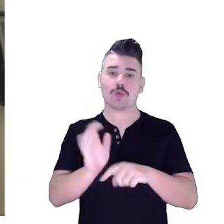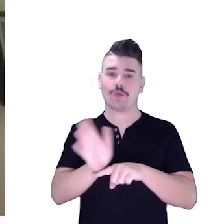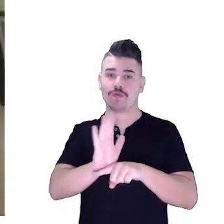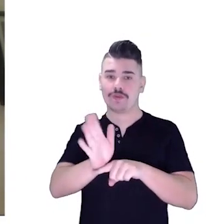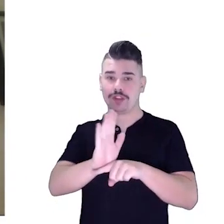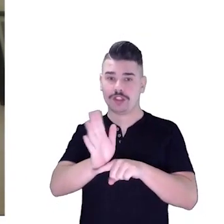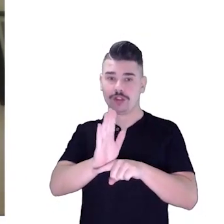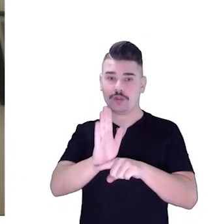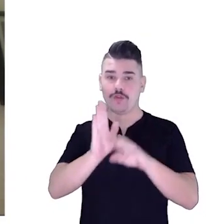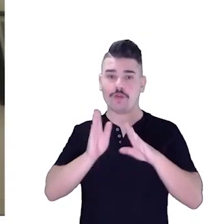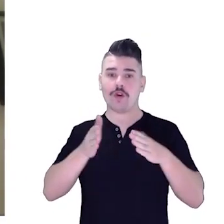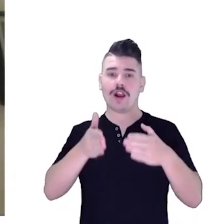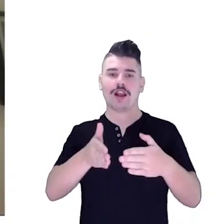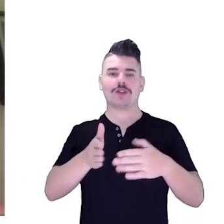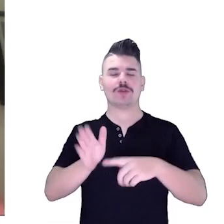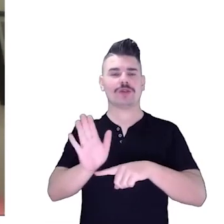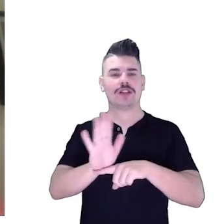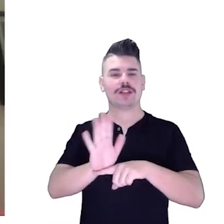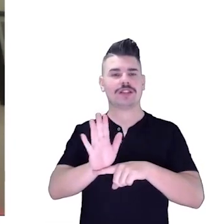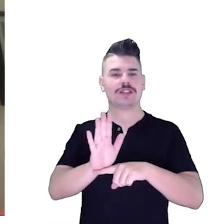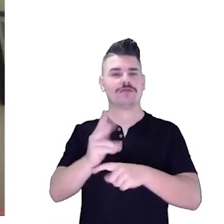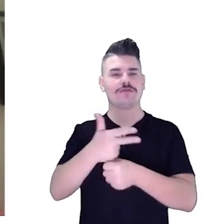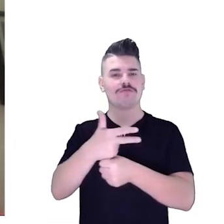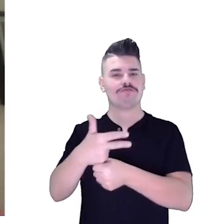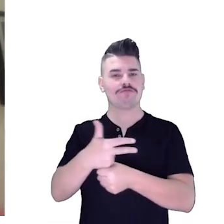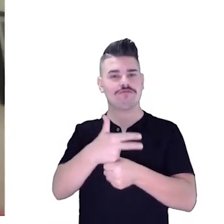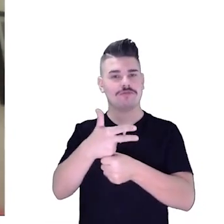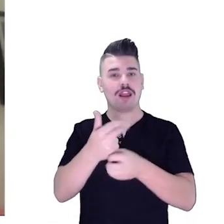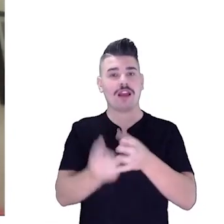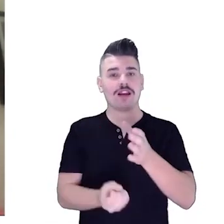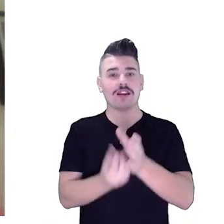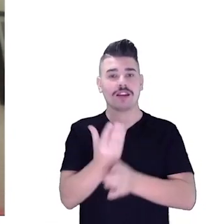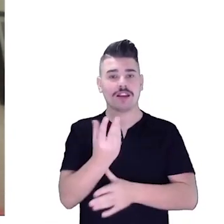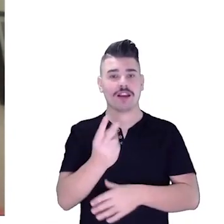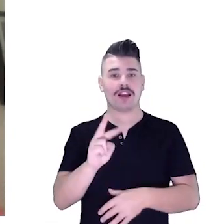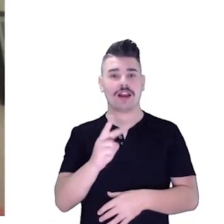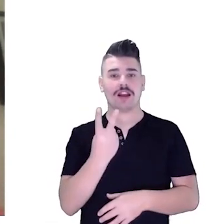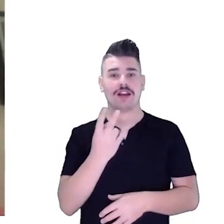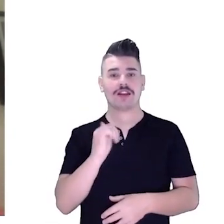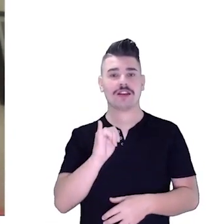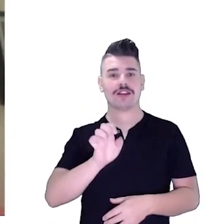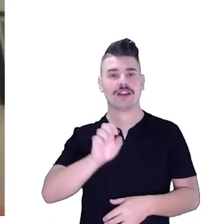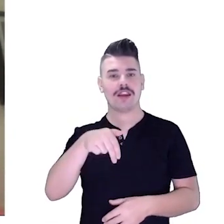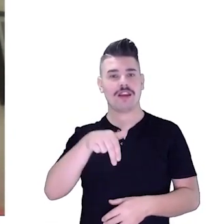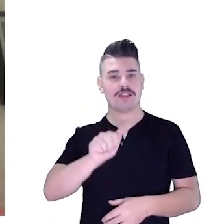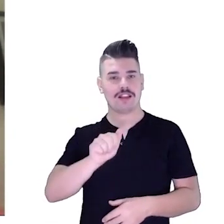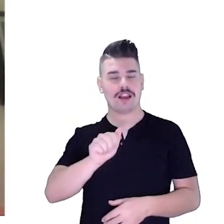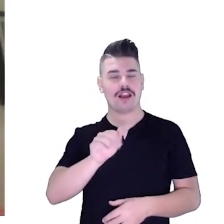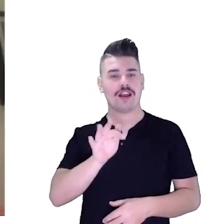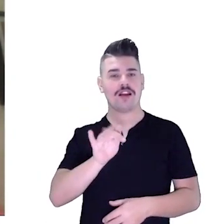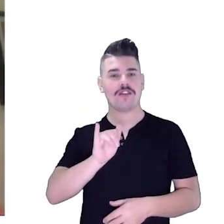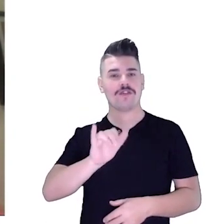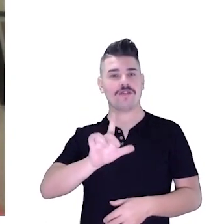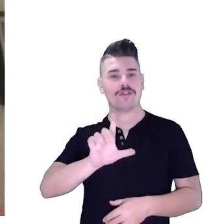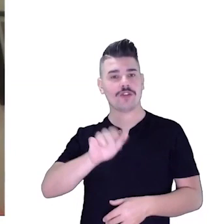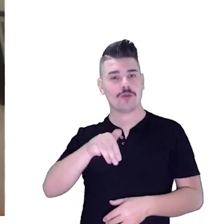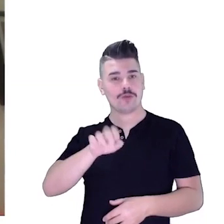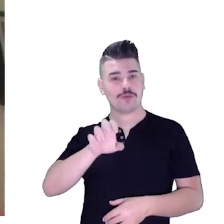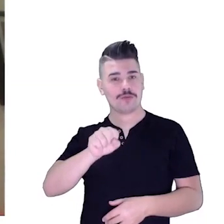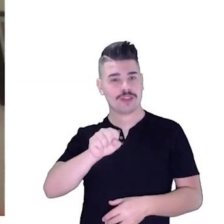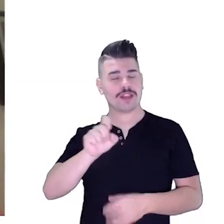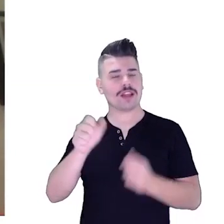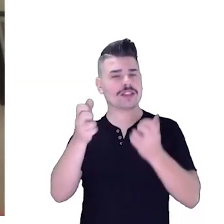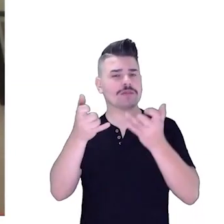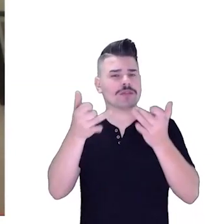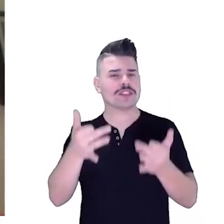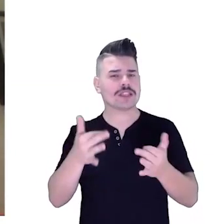de vídeo e de cinema, né? E que, em 84, ela funda a Hiena Filmes, né?